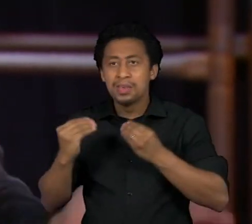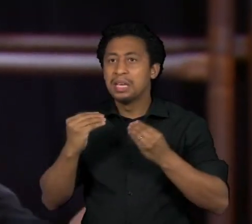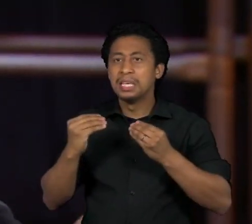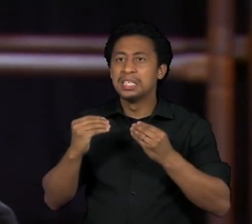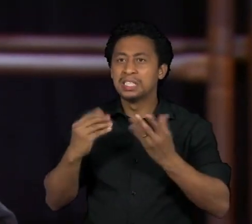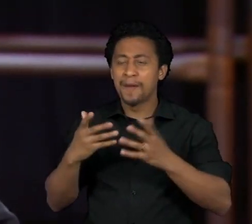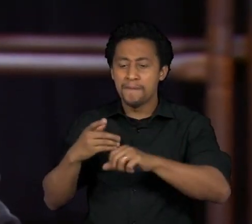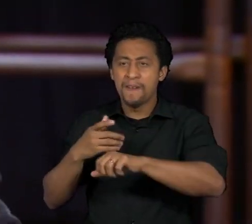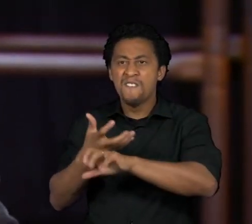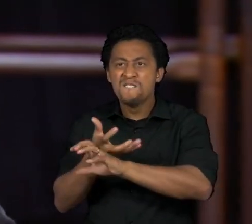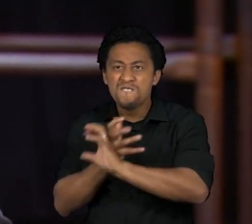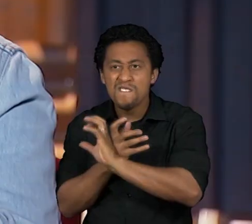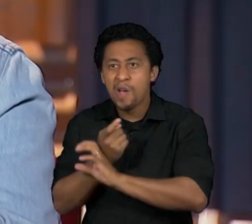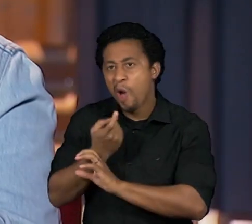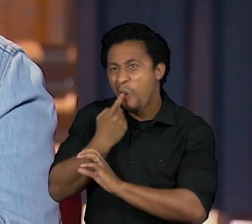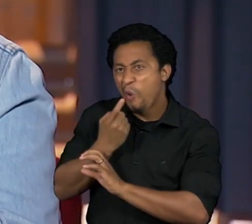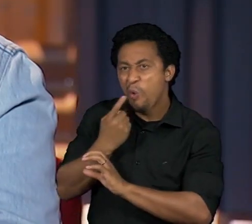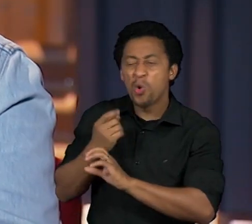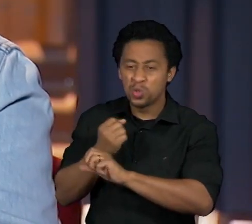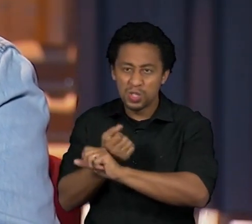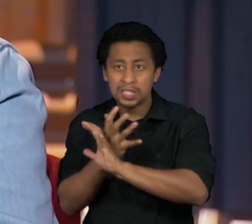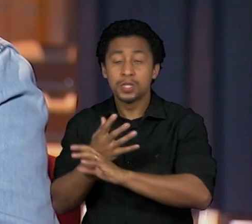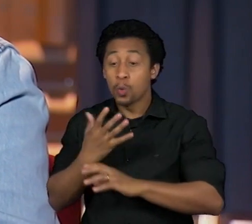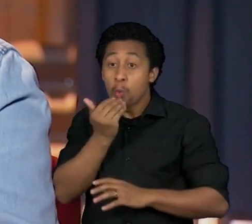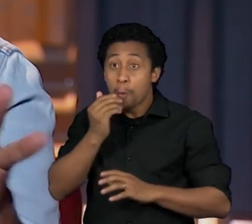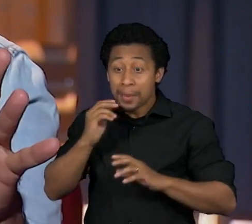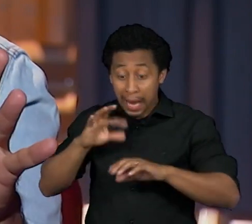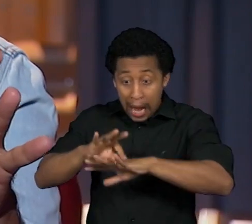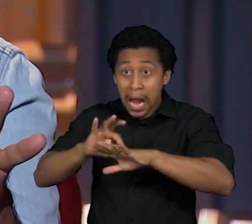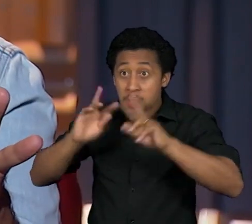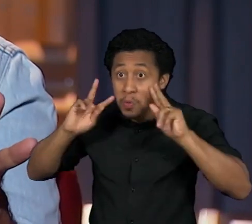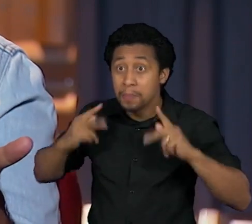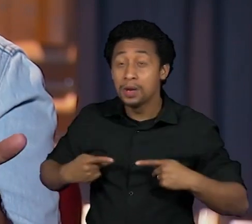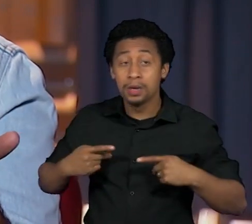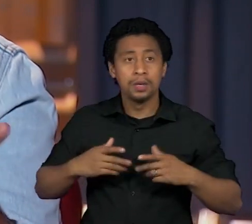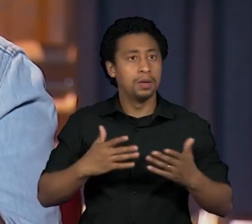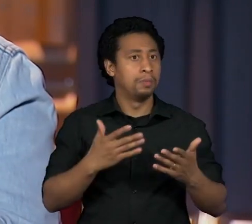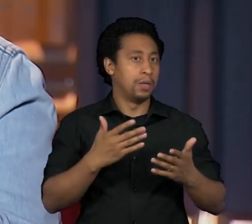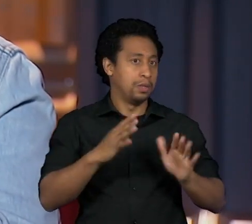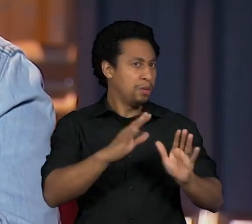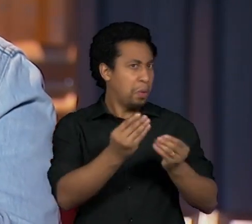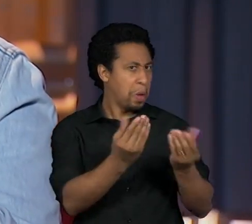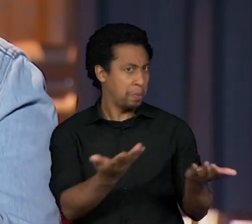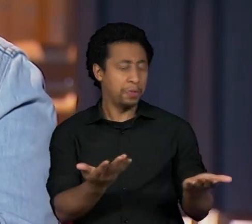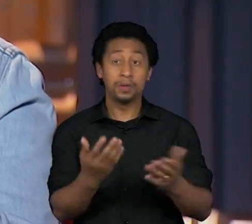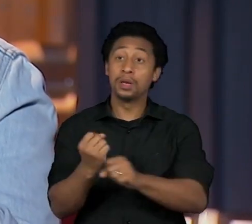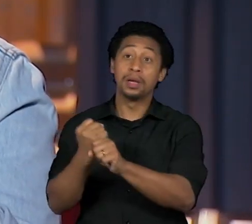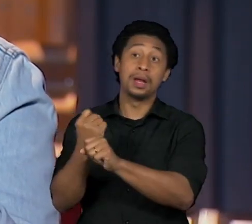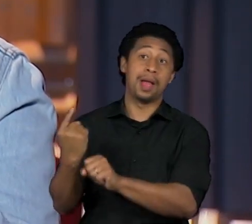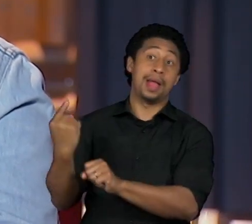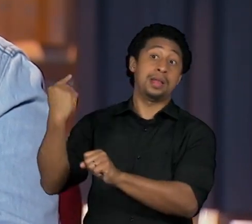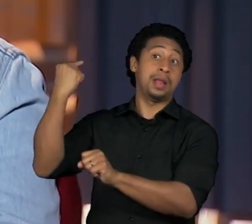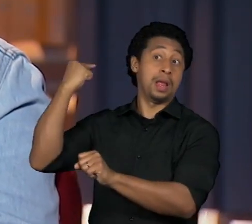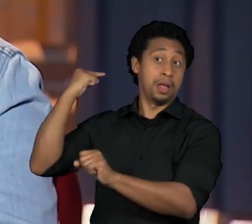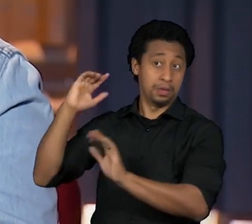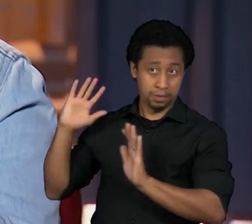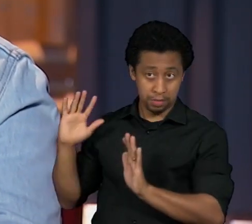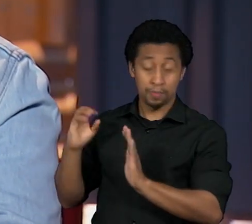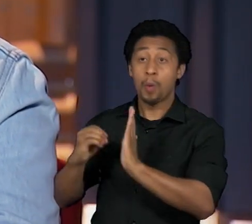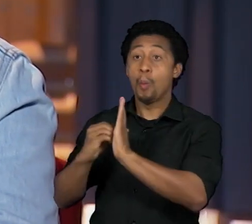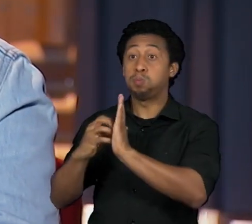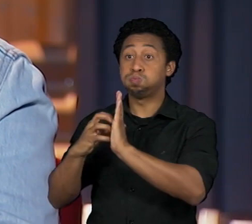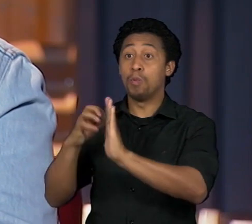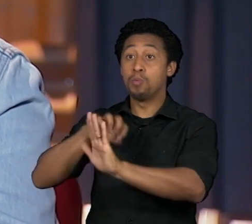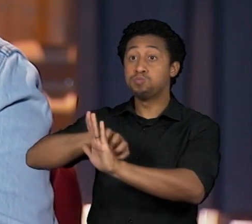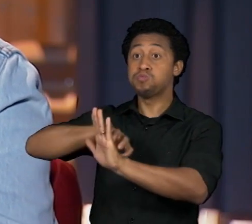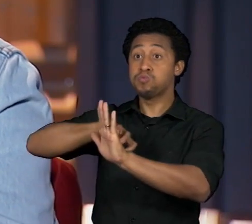várias não coisas. Não tem indígena vegetariano. É, mas a gente está falando do futuro, não do passado. Né? E a gente tem que pensar que a produção de proteína animal, do jeito que